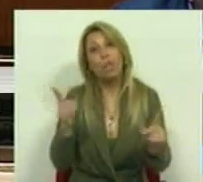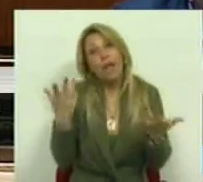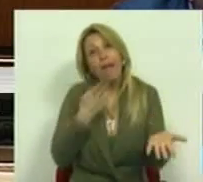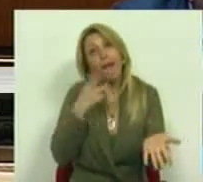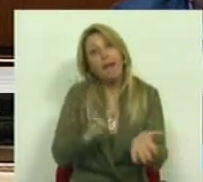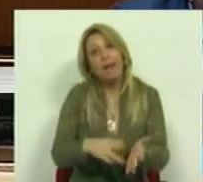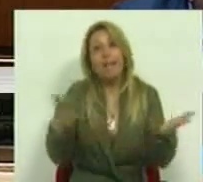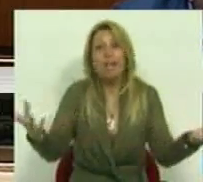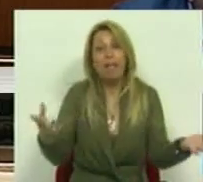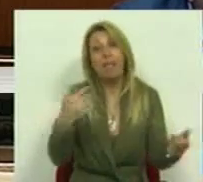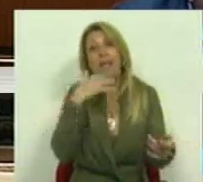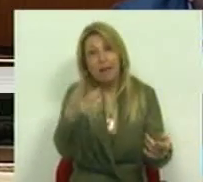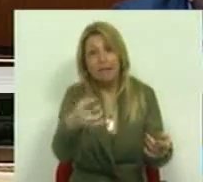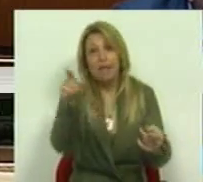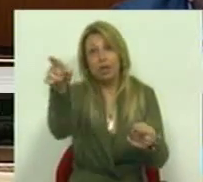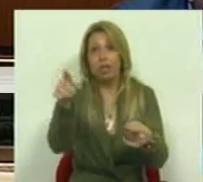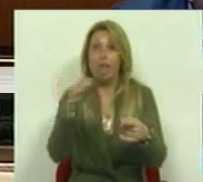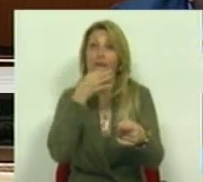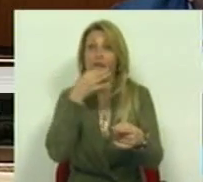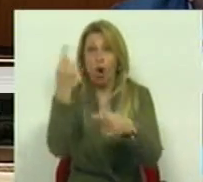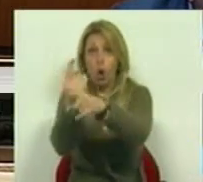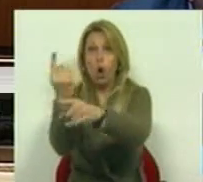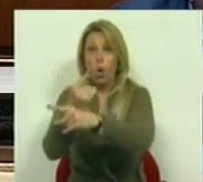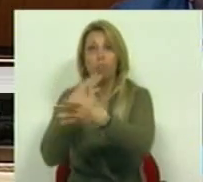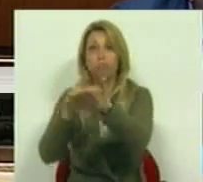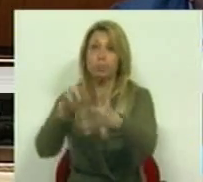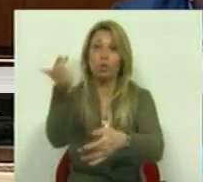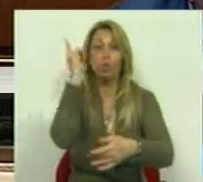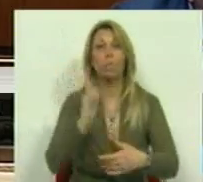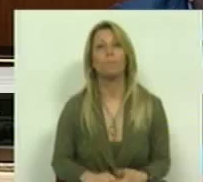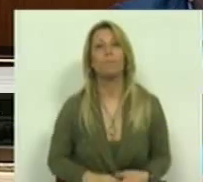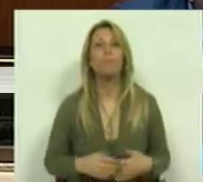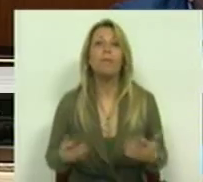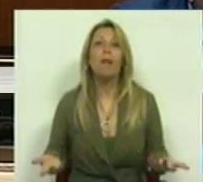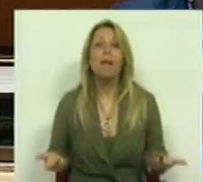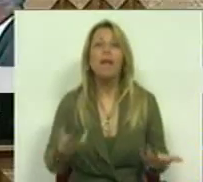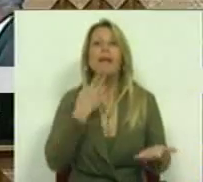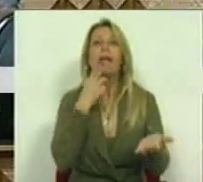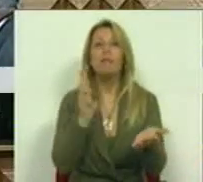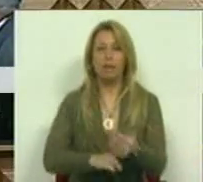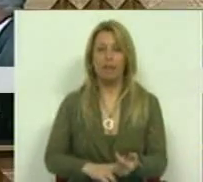que desmente a sua observação. Em segundo lugar, Sr. Deputado, é verdade